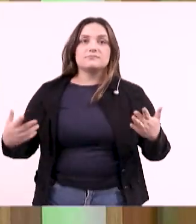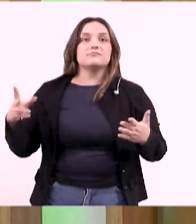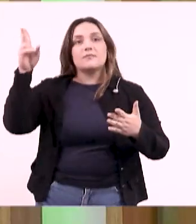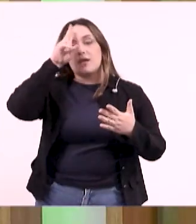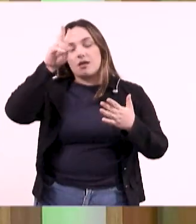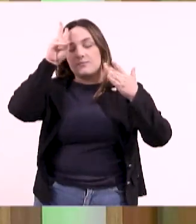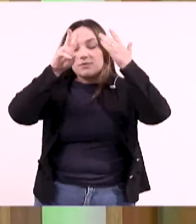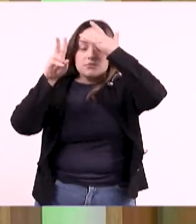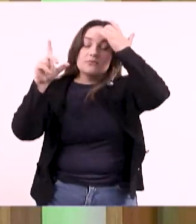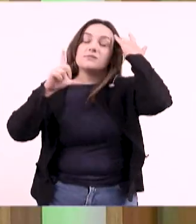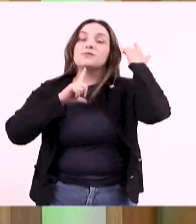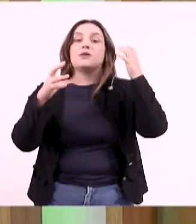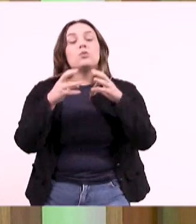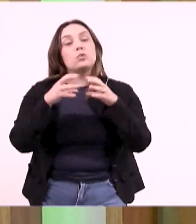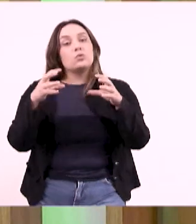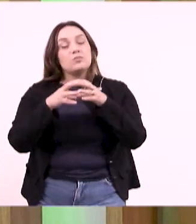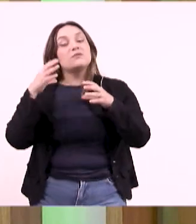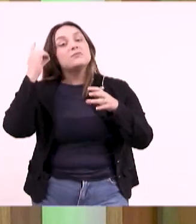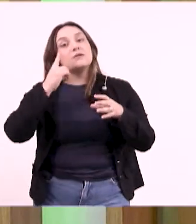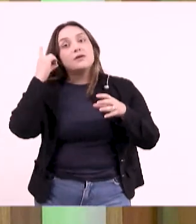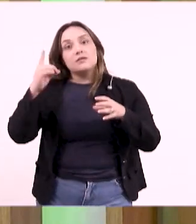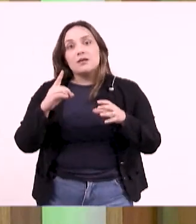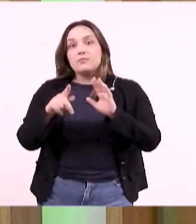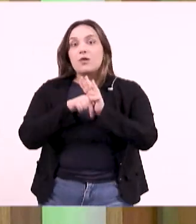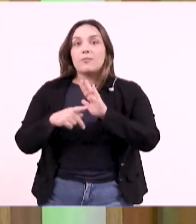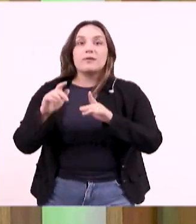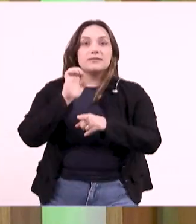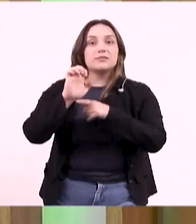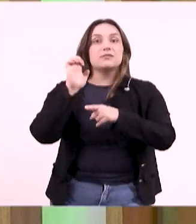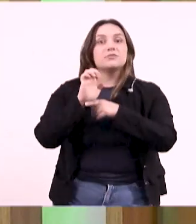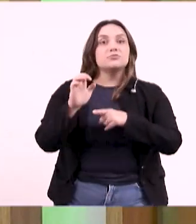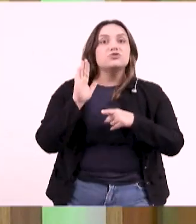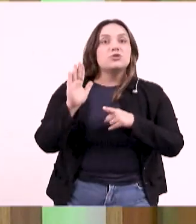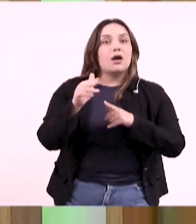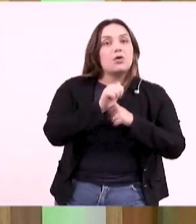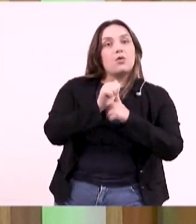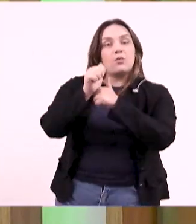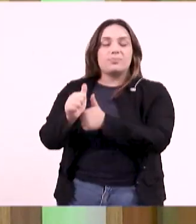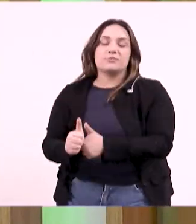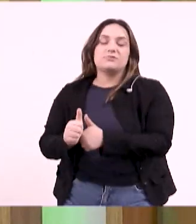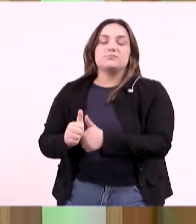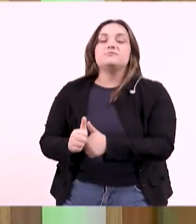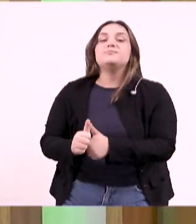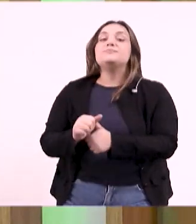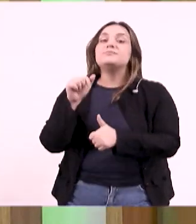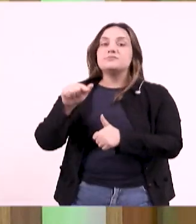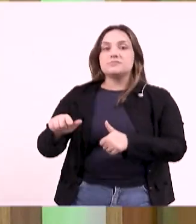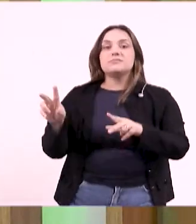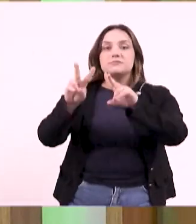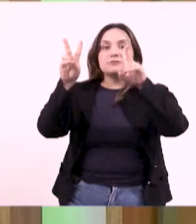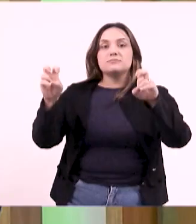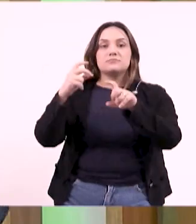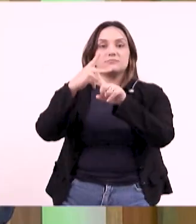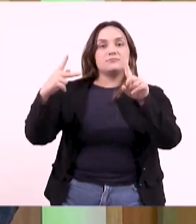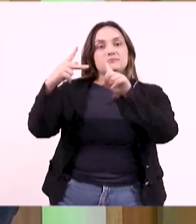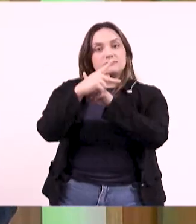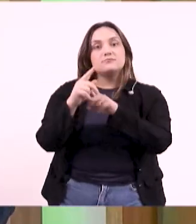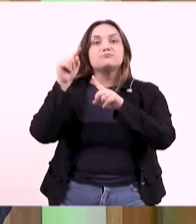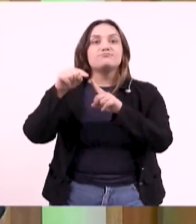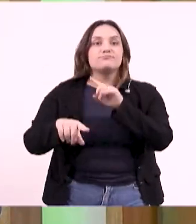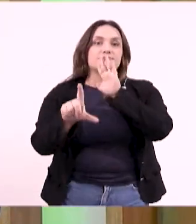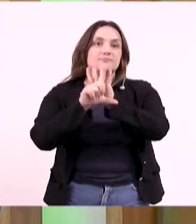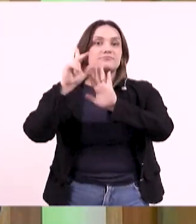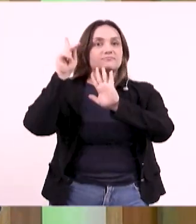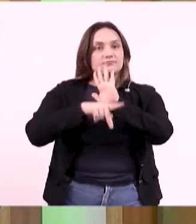Lembrando que existe uma comissão temporária formada por deputados estaduais e que está acompanhando essa situação da Previdência. Inclusive, esse projeto de